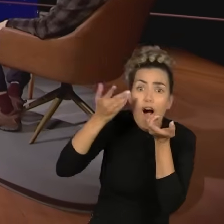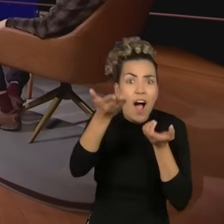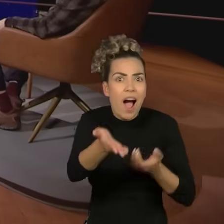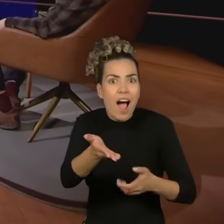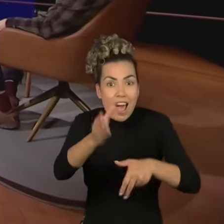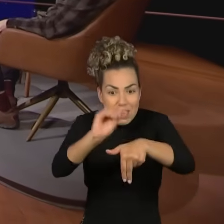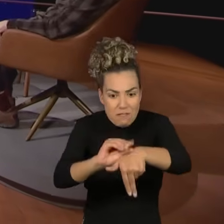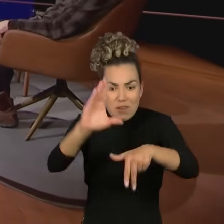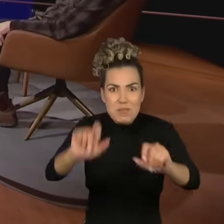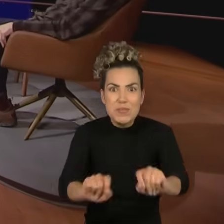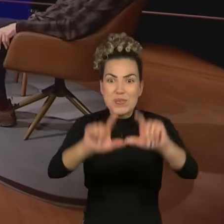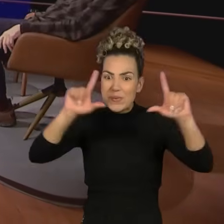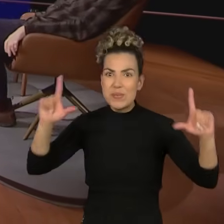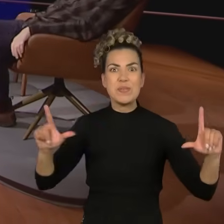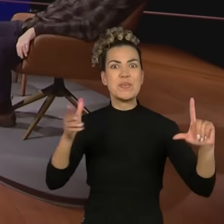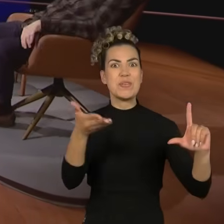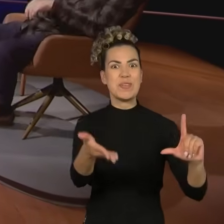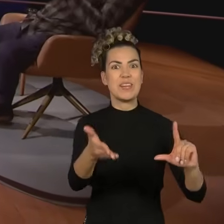Cultura.